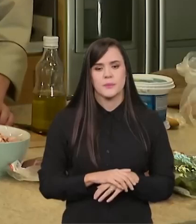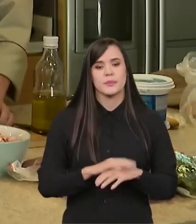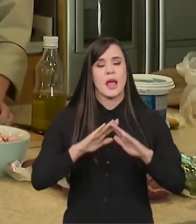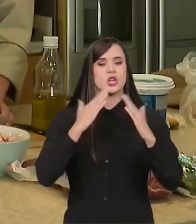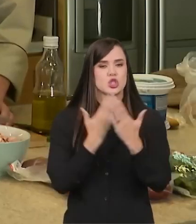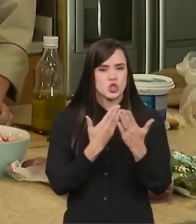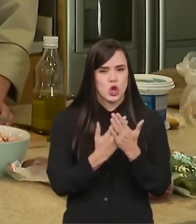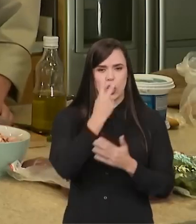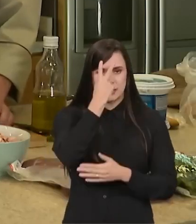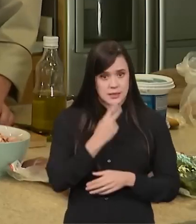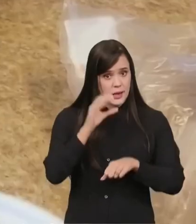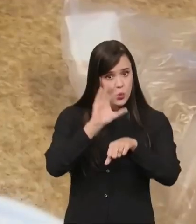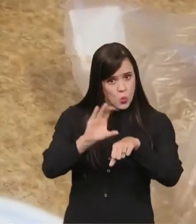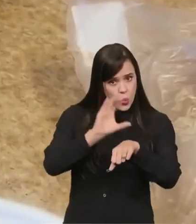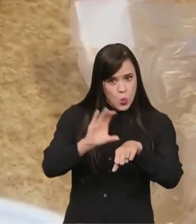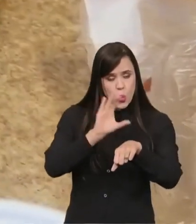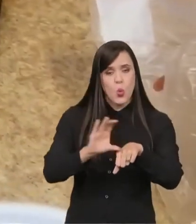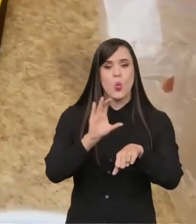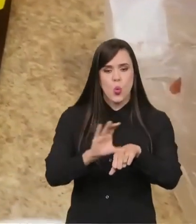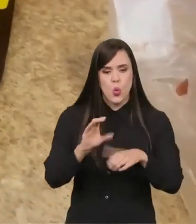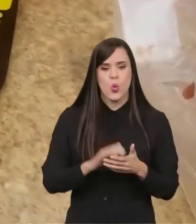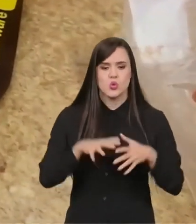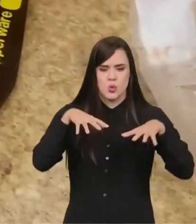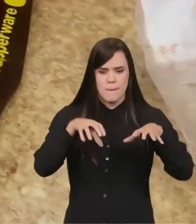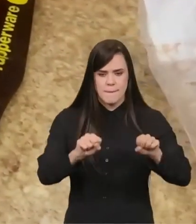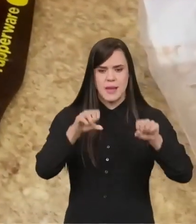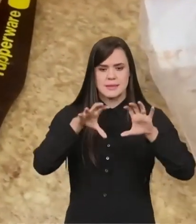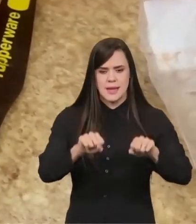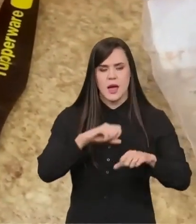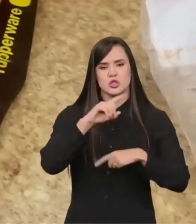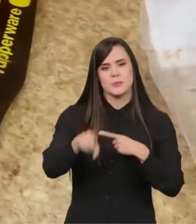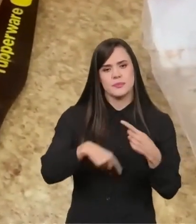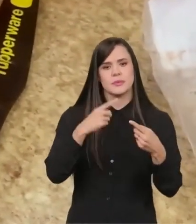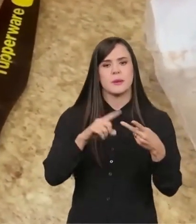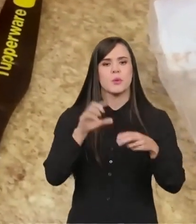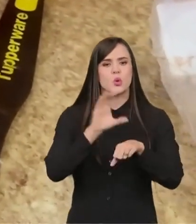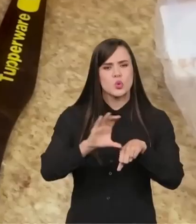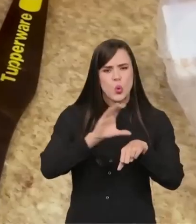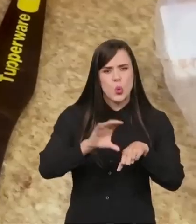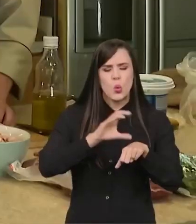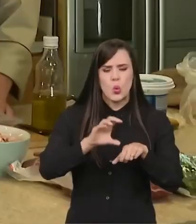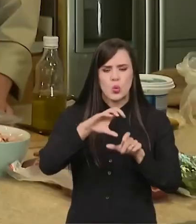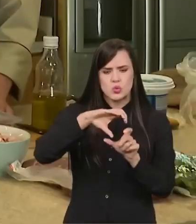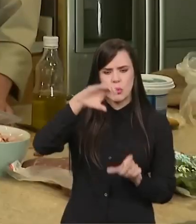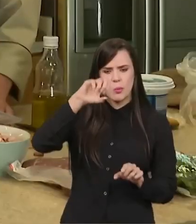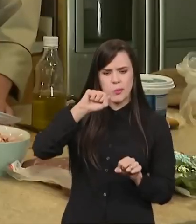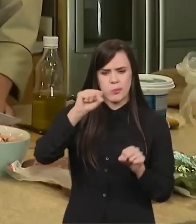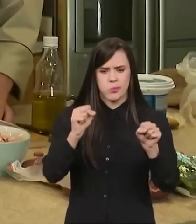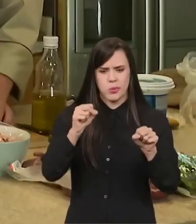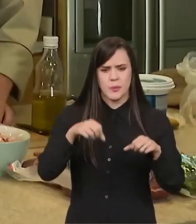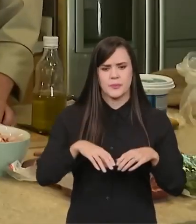Deficientes Visuais, teve um curso de quick massage, depois eu fiz curso de quiropraxia, fiz drenagem,